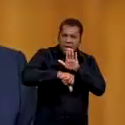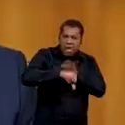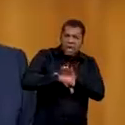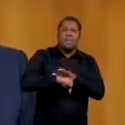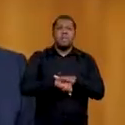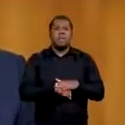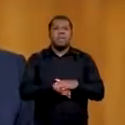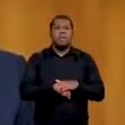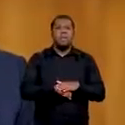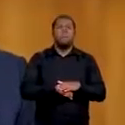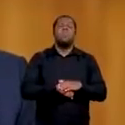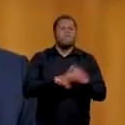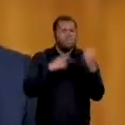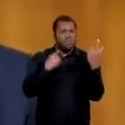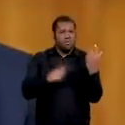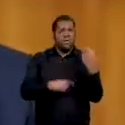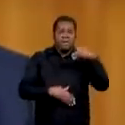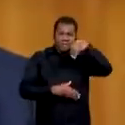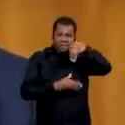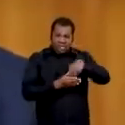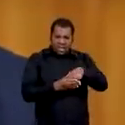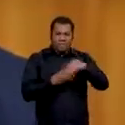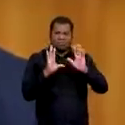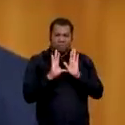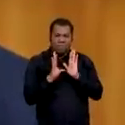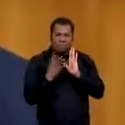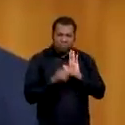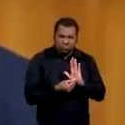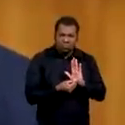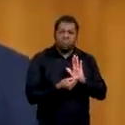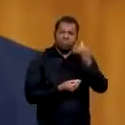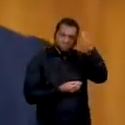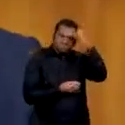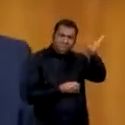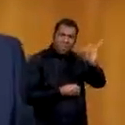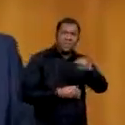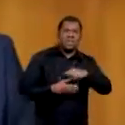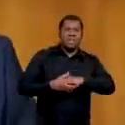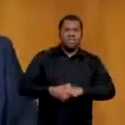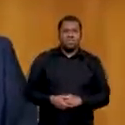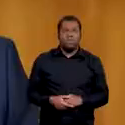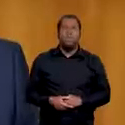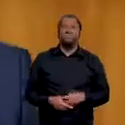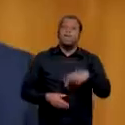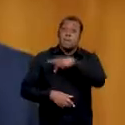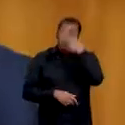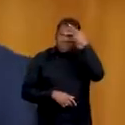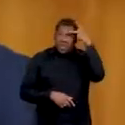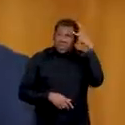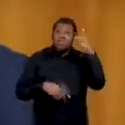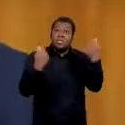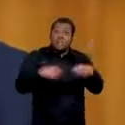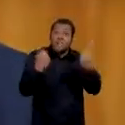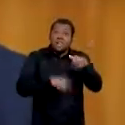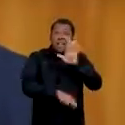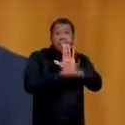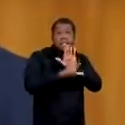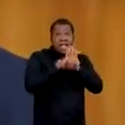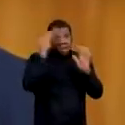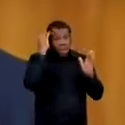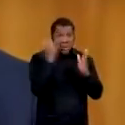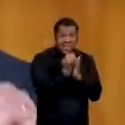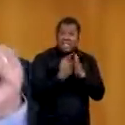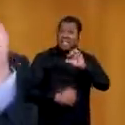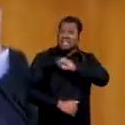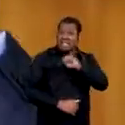desmatamento, sabe, na Amazônia. Ou seja, as coisas terão que ser feitas de forma legal. Quem fizer ilegal vai ser punido.